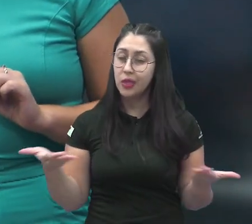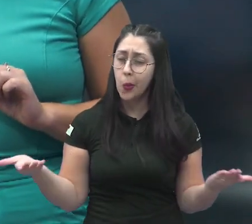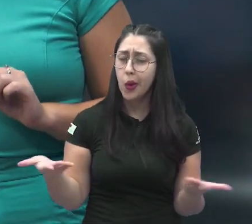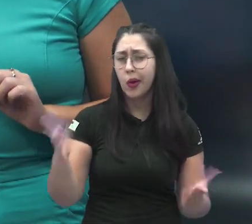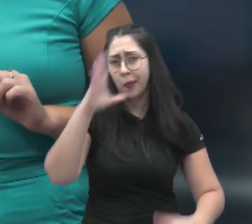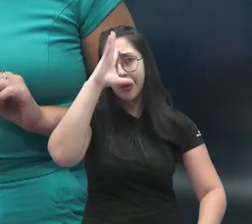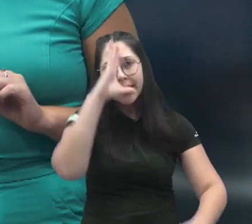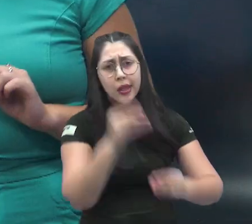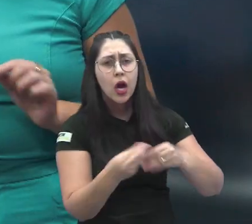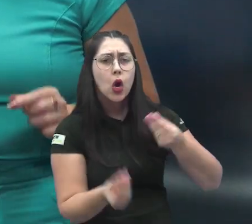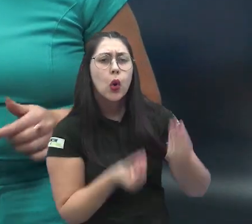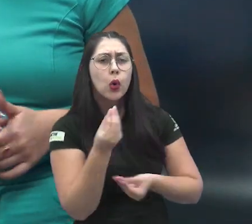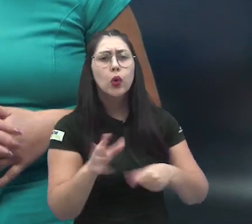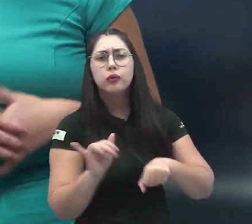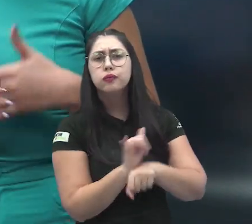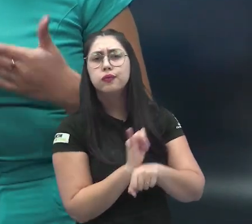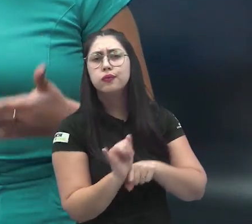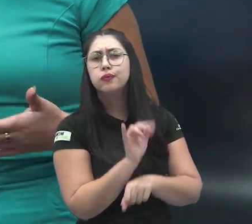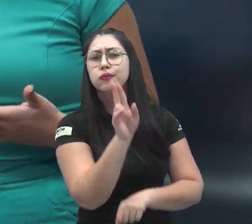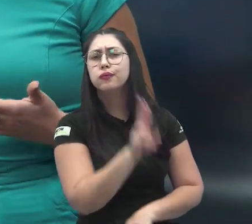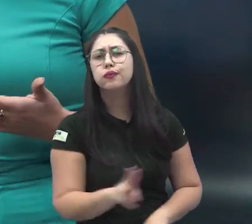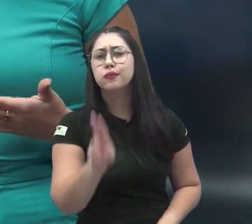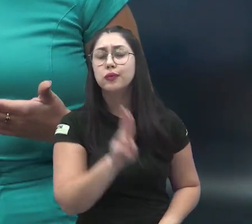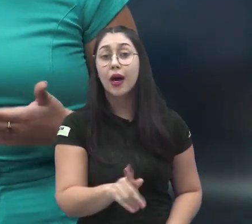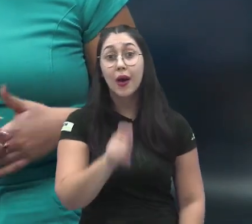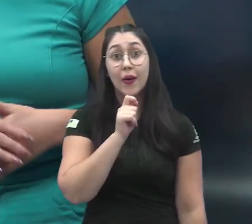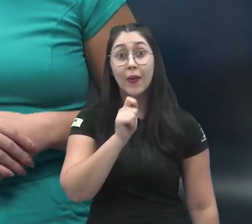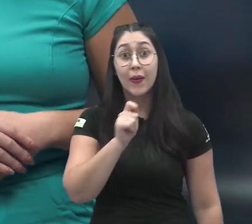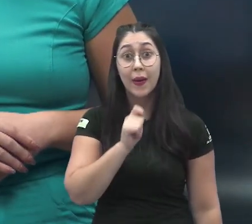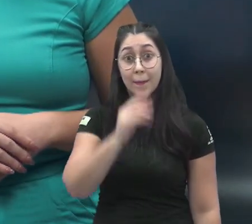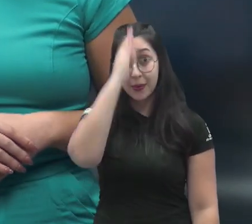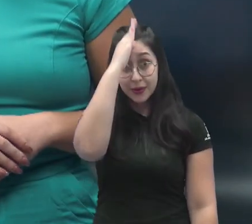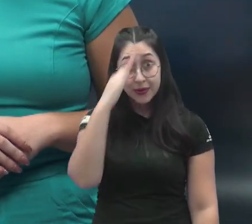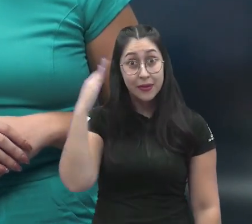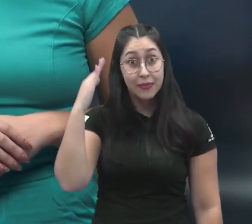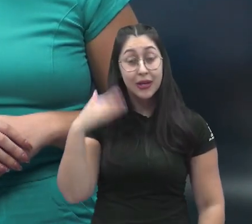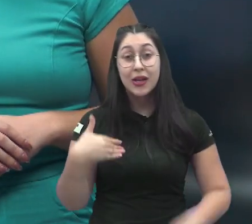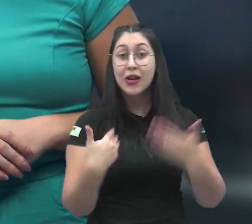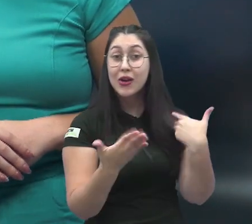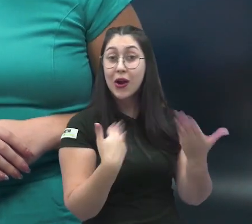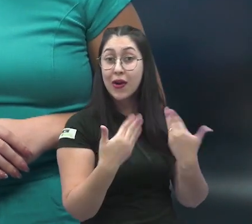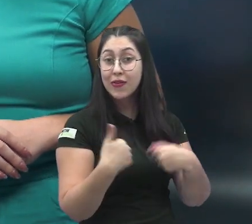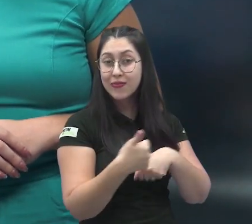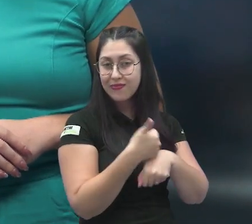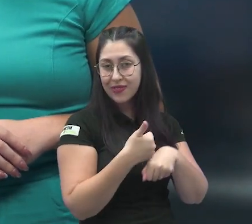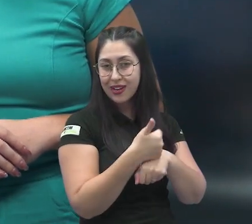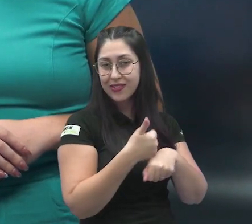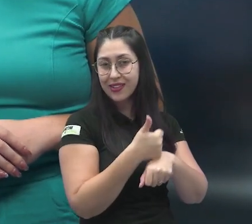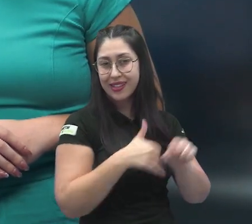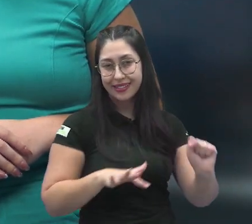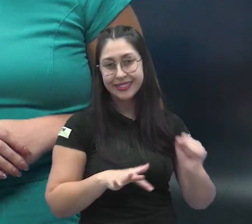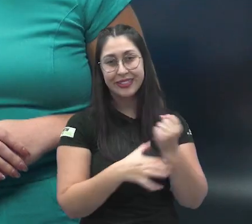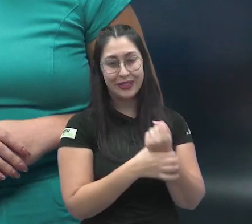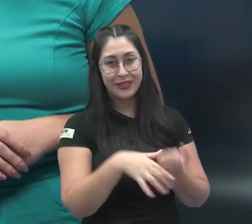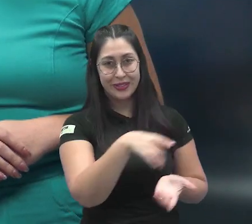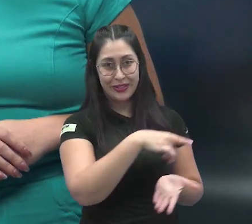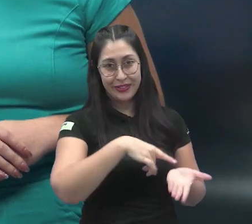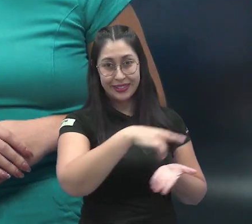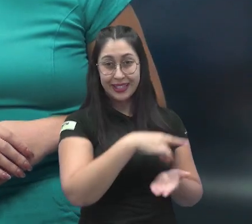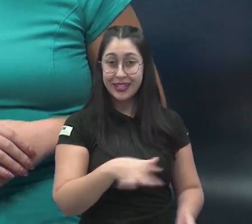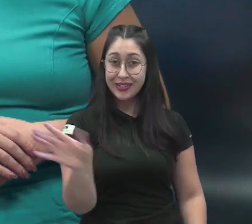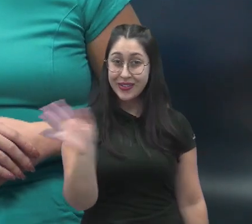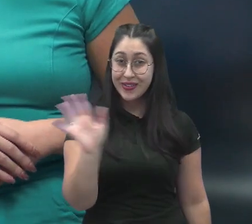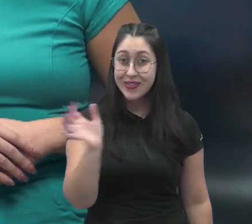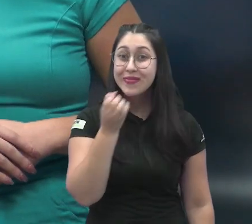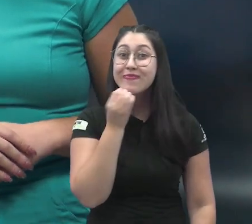golpistas. E para a gente saber como utilizar essas ferramentas, o repórter Marvin Pinho conversou com um especialista em